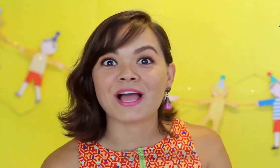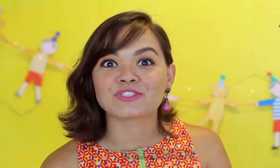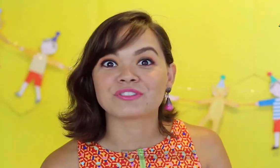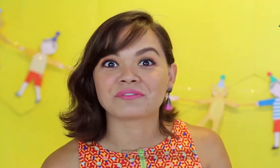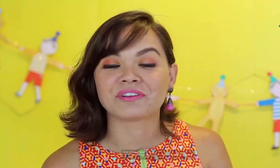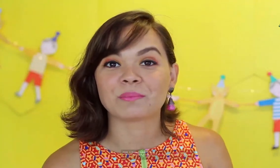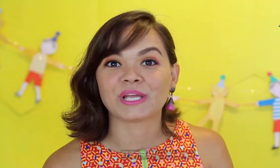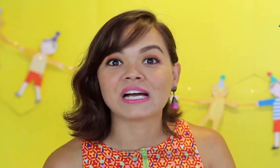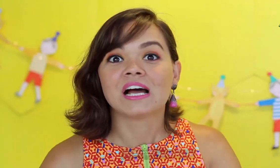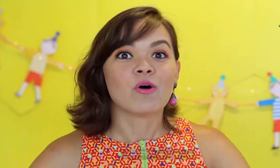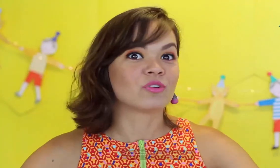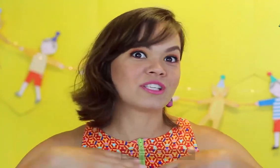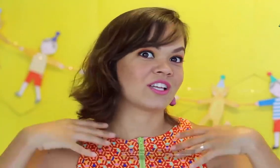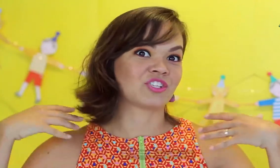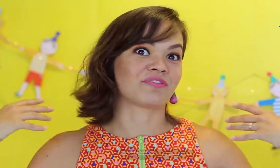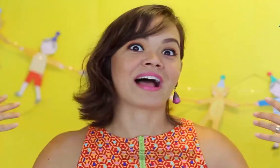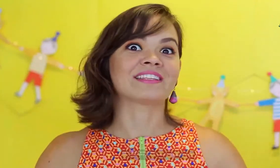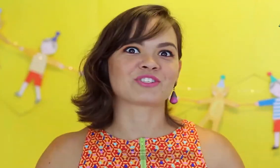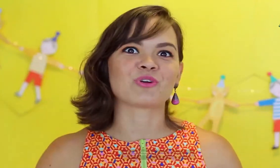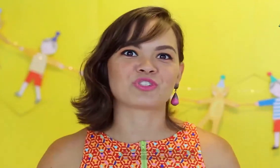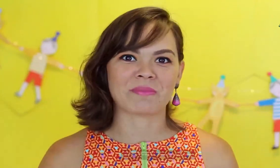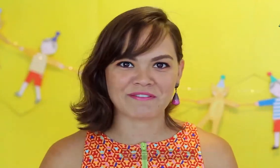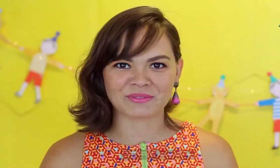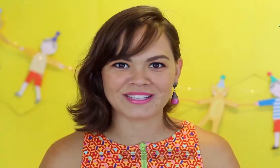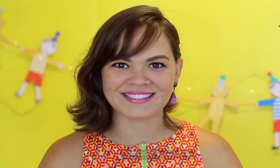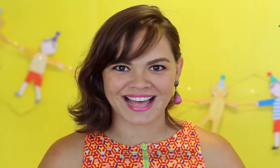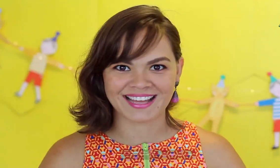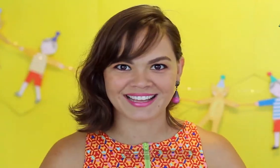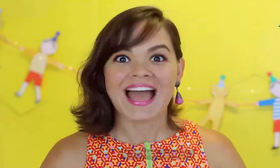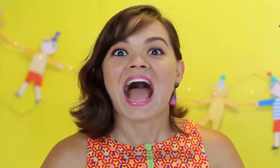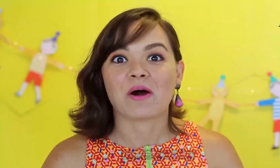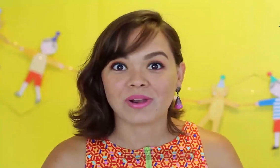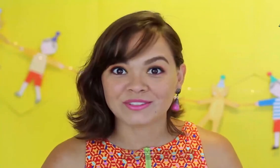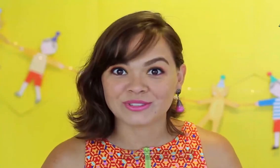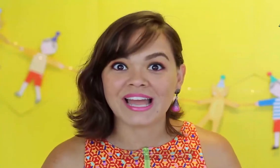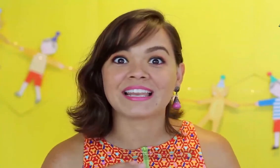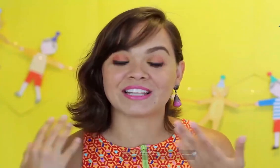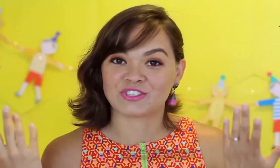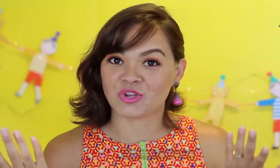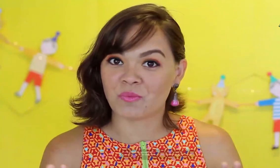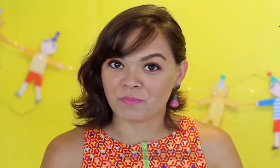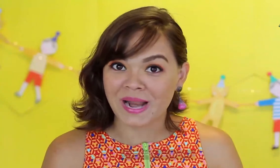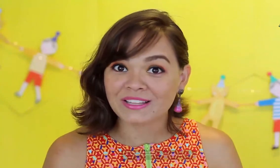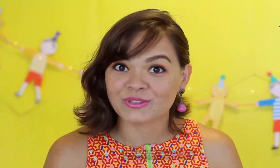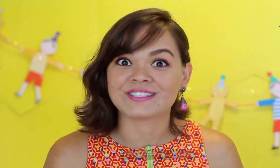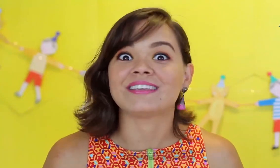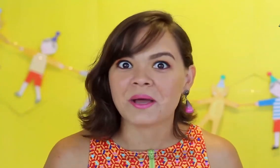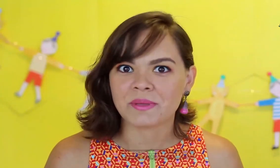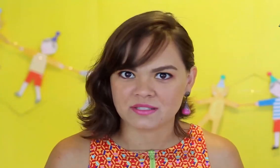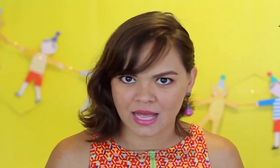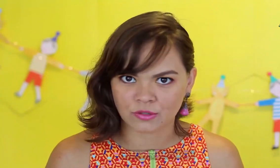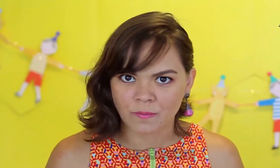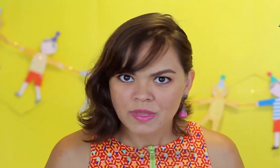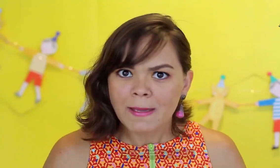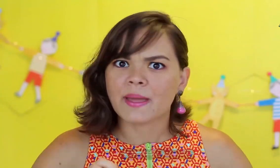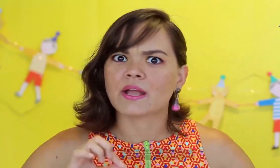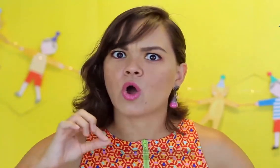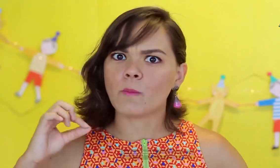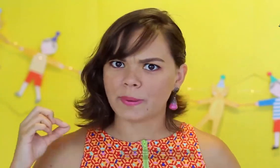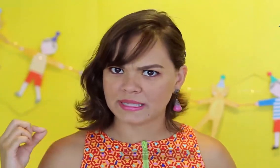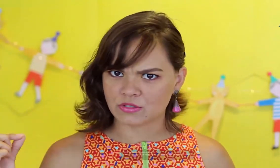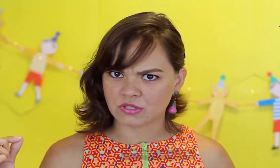boneca embaixo de um flamboyant onde as fadas costumavam dançar. Ao lado dela, deixou um prato de inhame